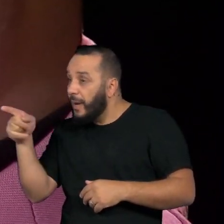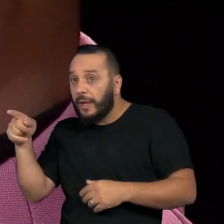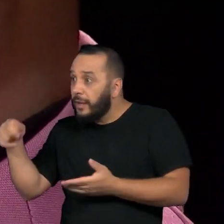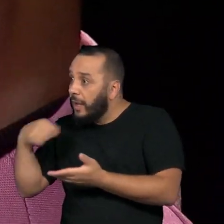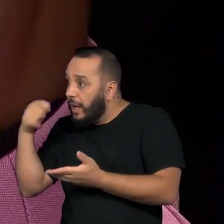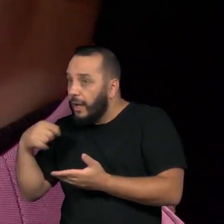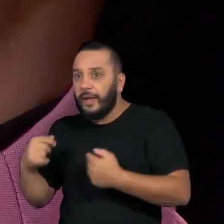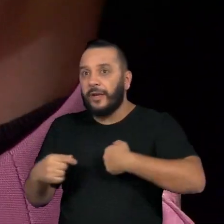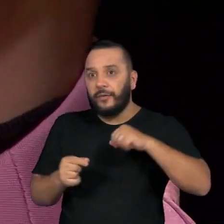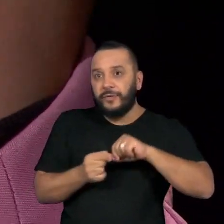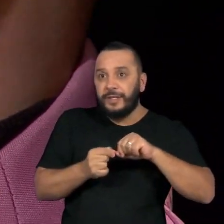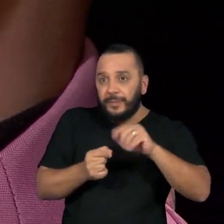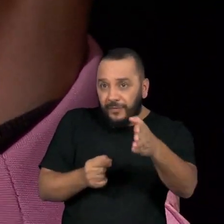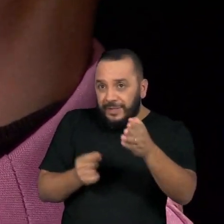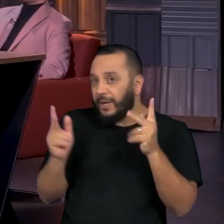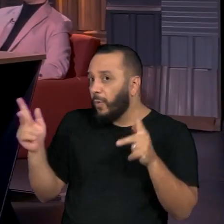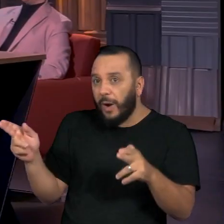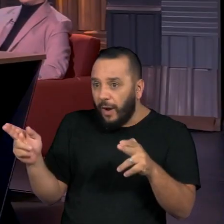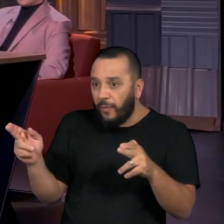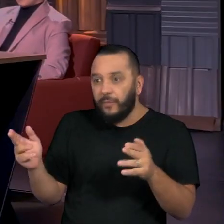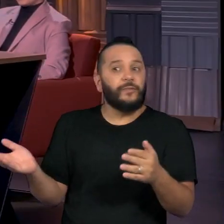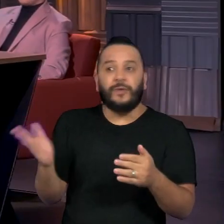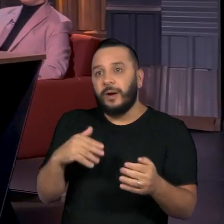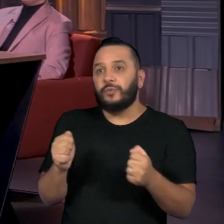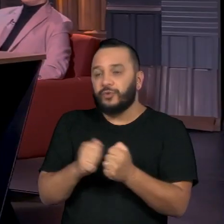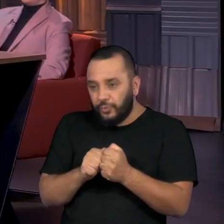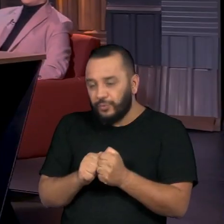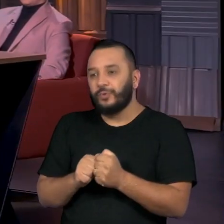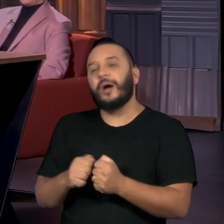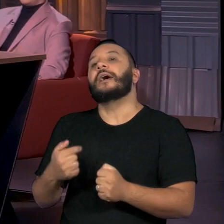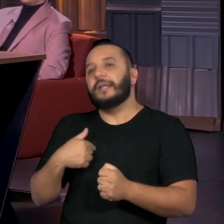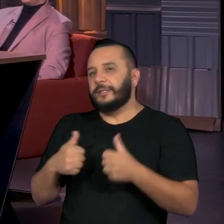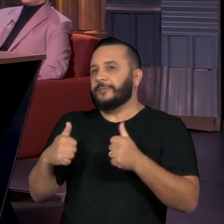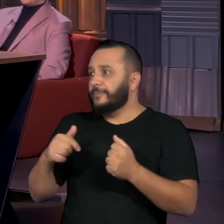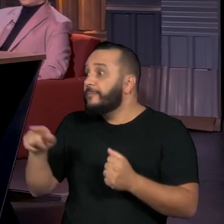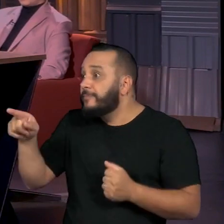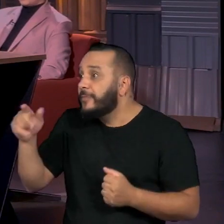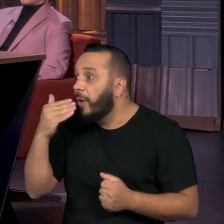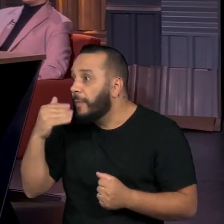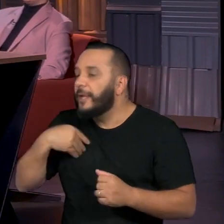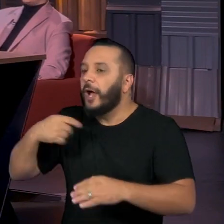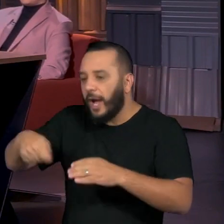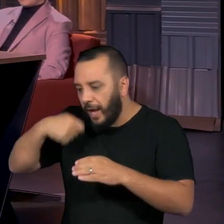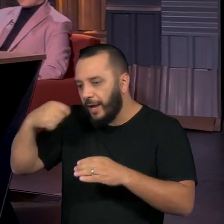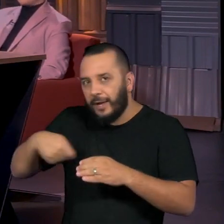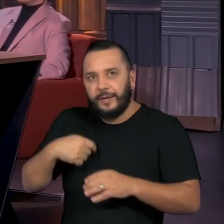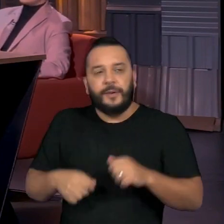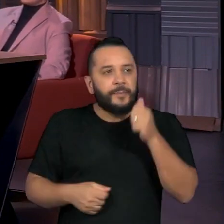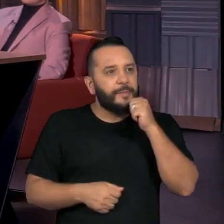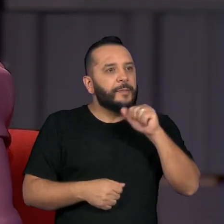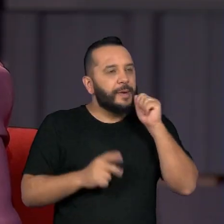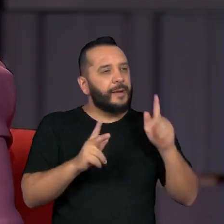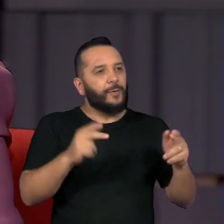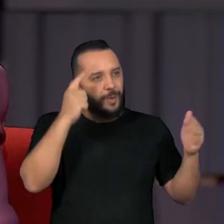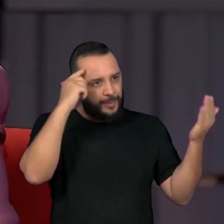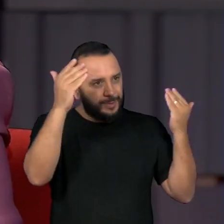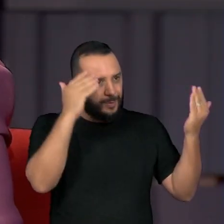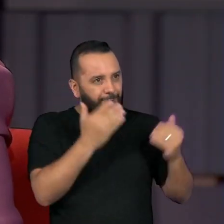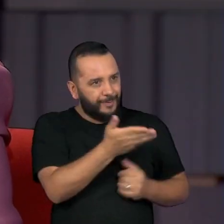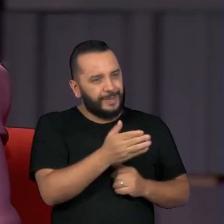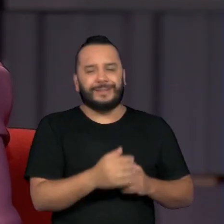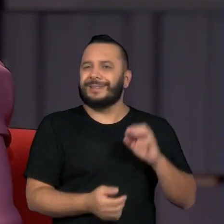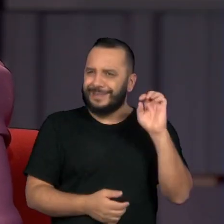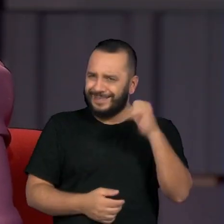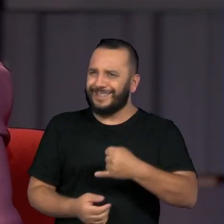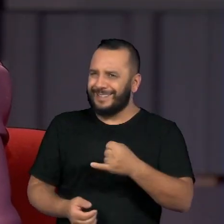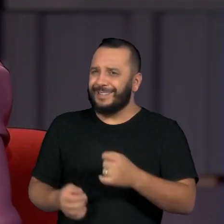junto? Aí eu comia junto. Ela teve que se esforçar muito. Ela fez uma terapia com Ela você, fez. sua mãe. O meu desenvolvimento se deu por conta